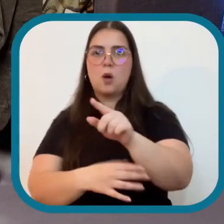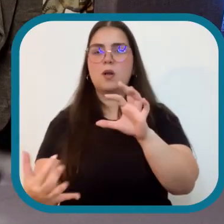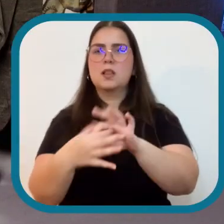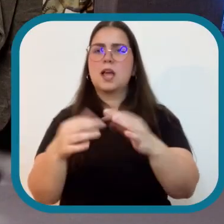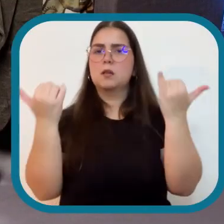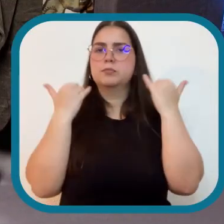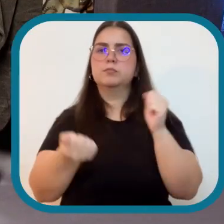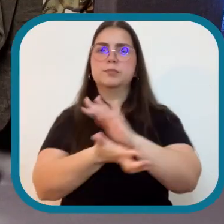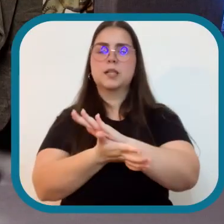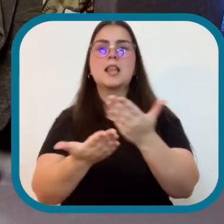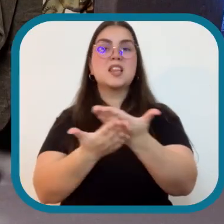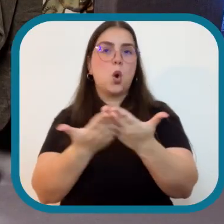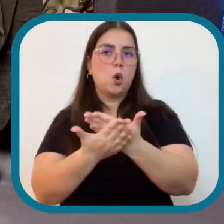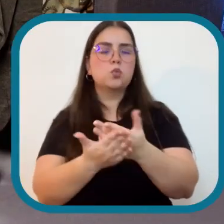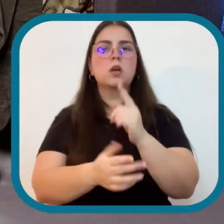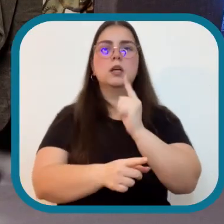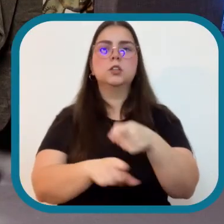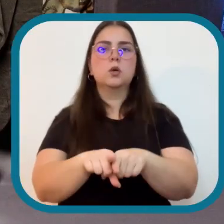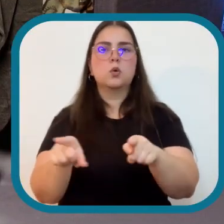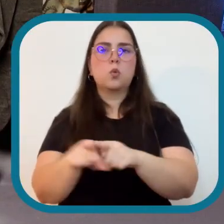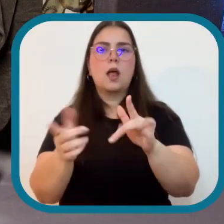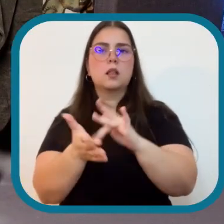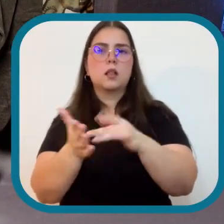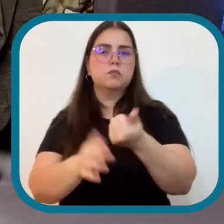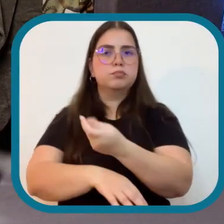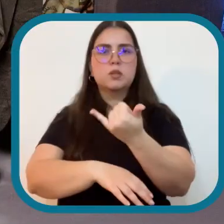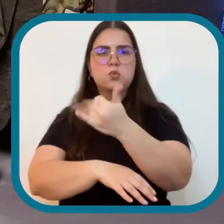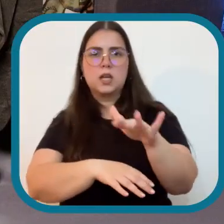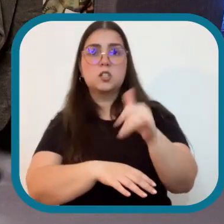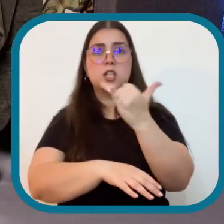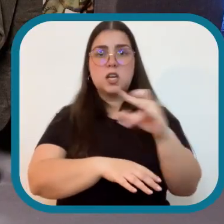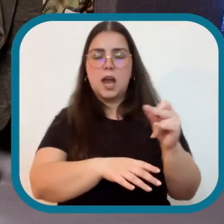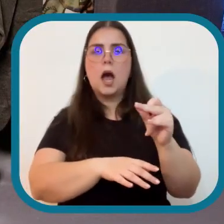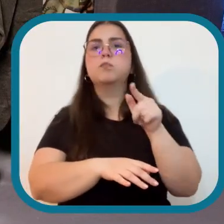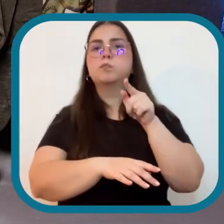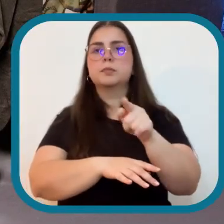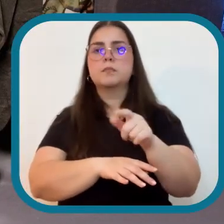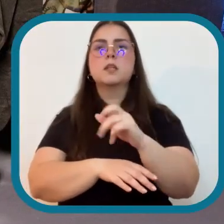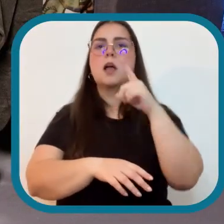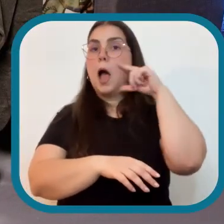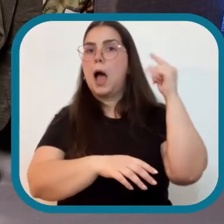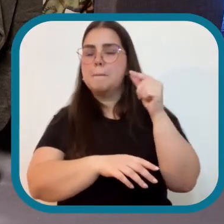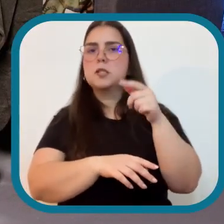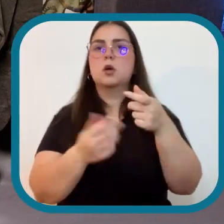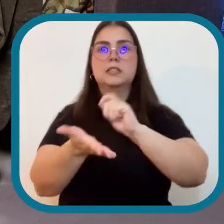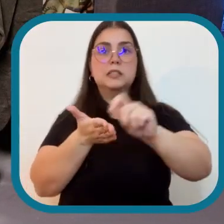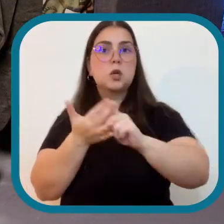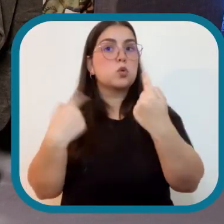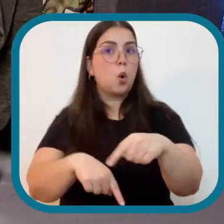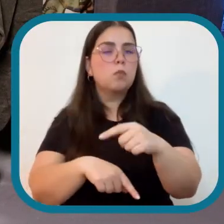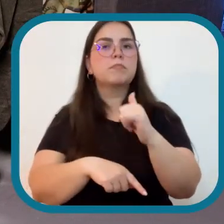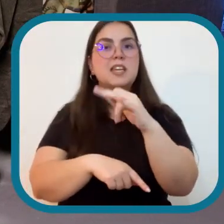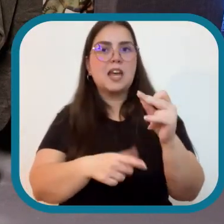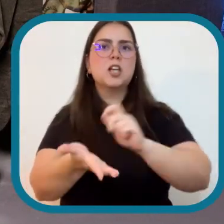acordo com uma notícia no Jornal de Negócios, já existem cerca de 200 livros escritos por inteligência artificial a serem vendidos na Amazon, só escritos mesmo por só